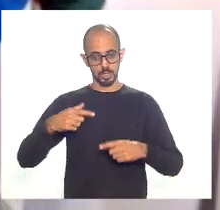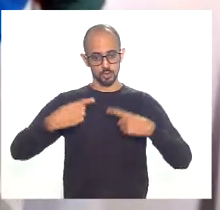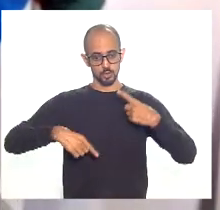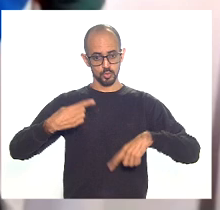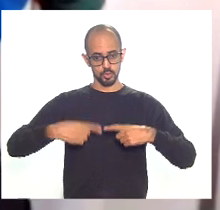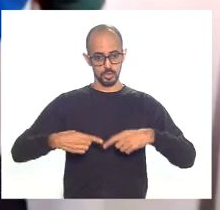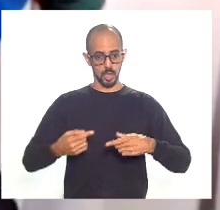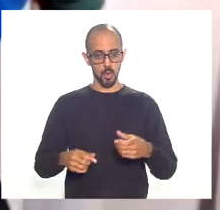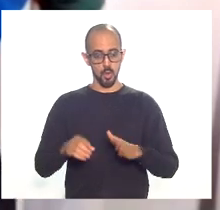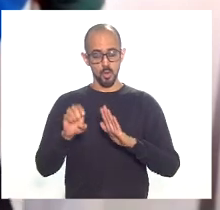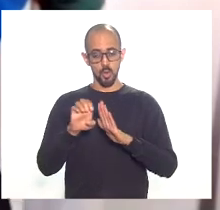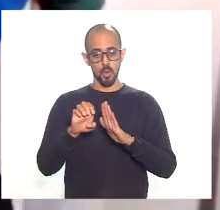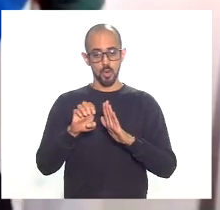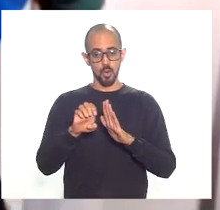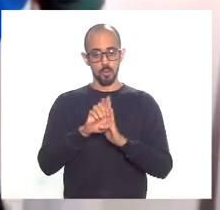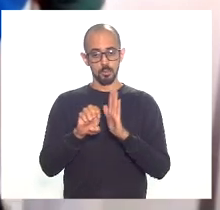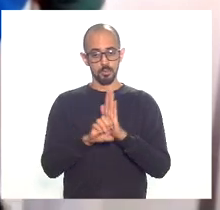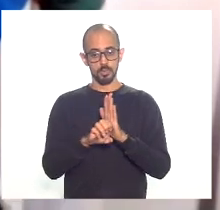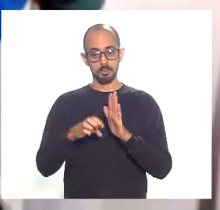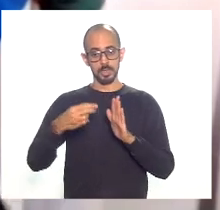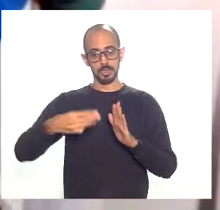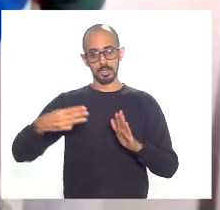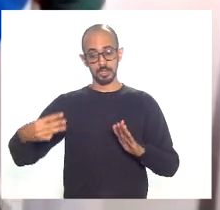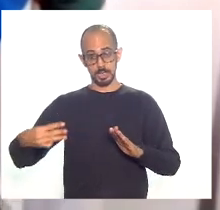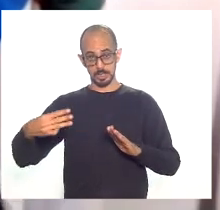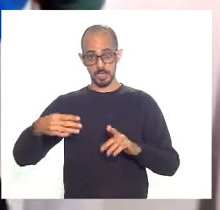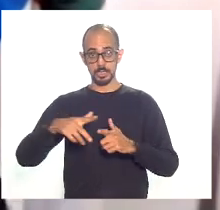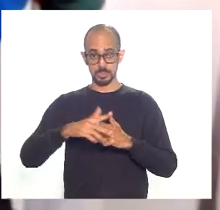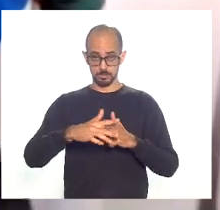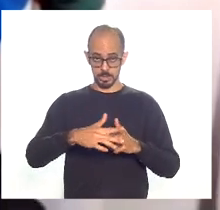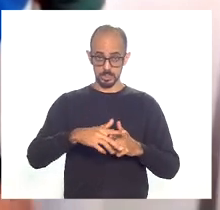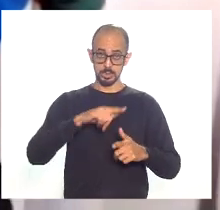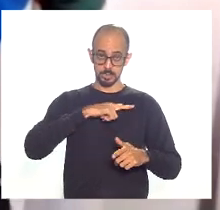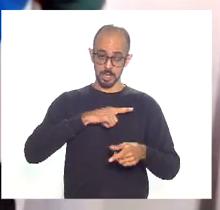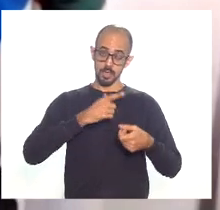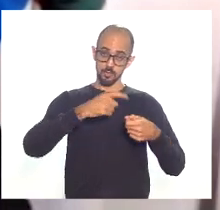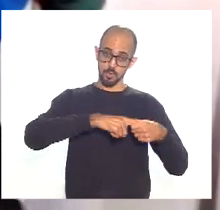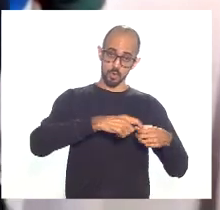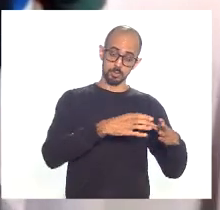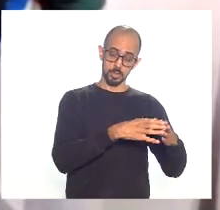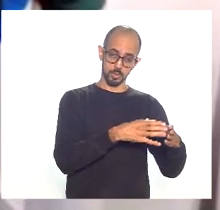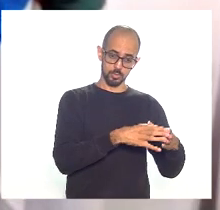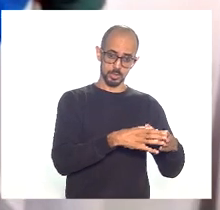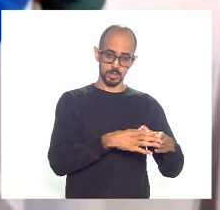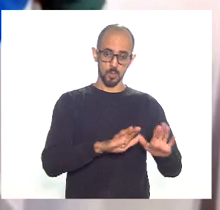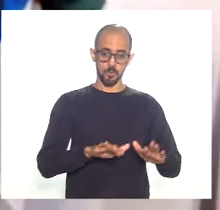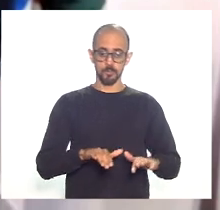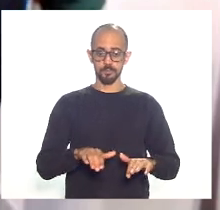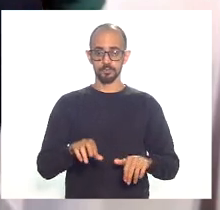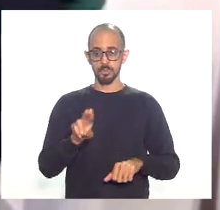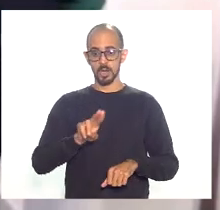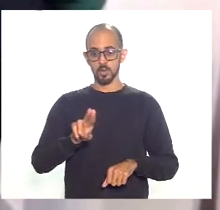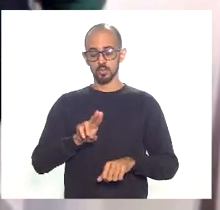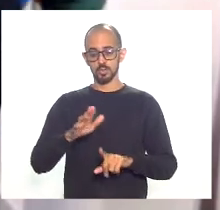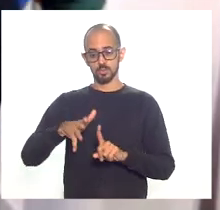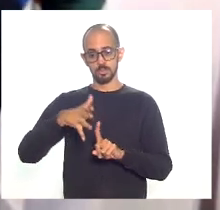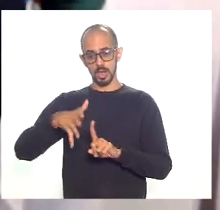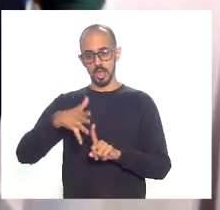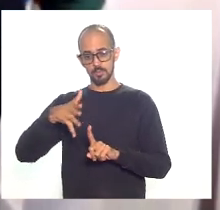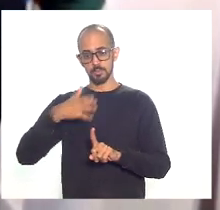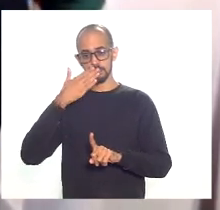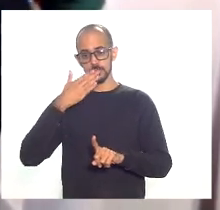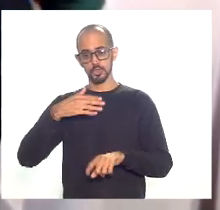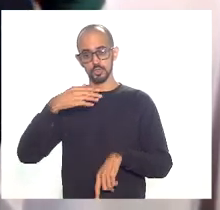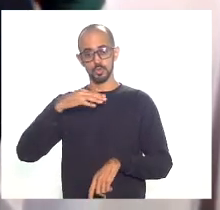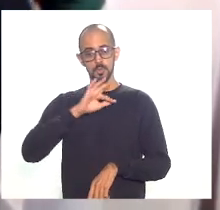o projeto recebeu 33 emendas e retorna às comissões. Para fazer uso da palavra, a pedido da